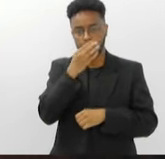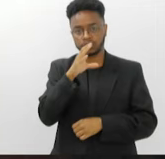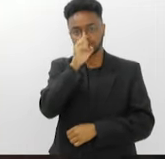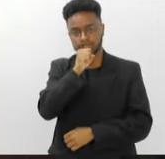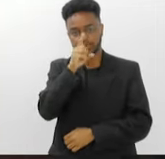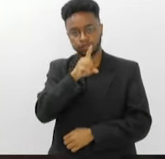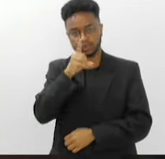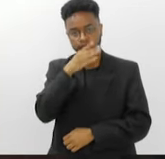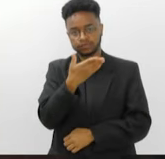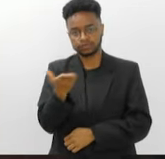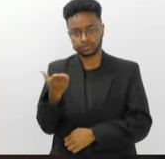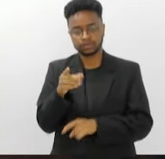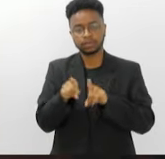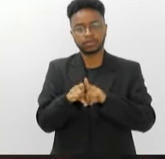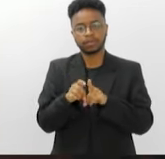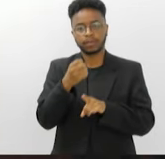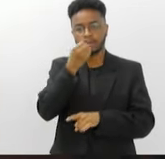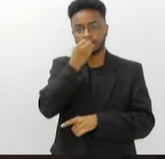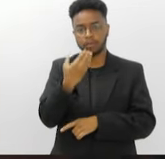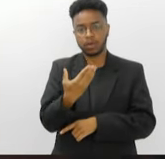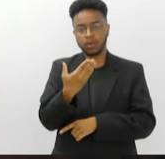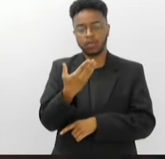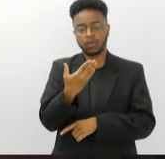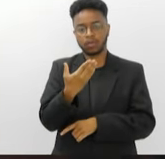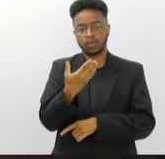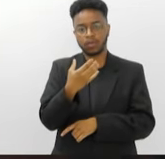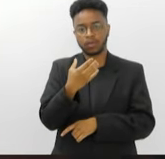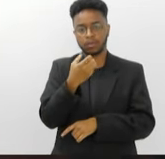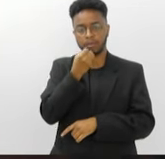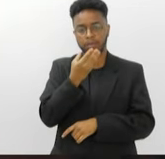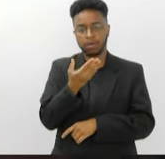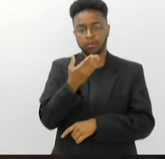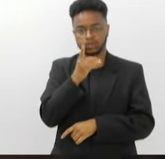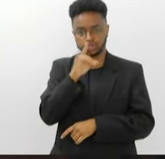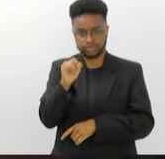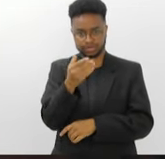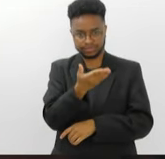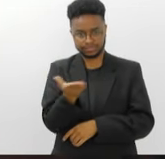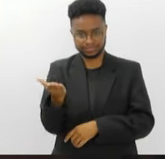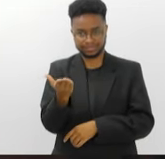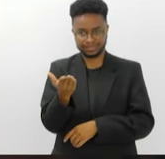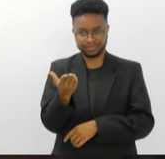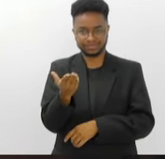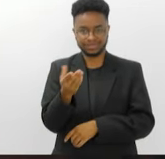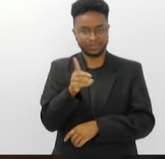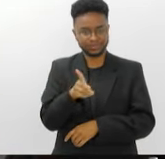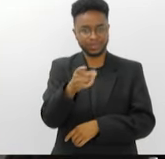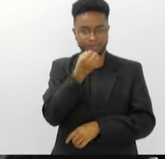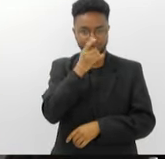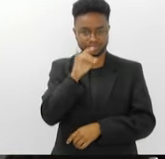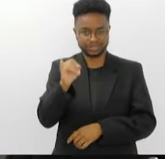semana para todos, um bom dia, né? Continua bom dia aí.